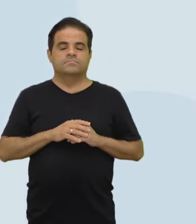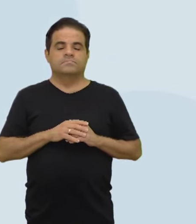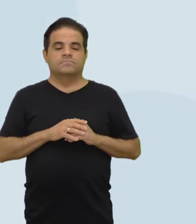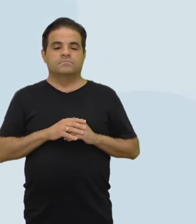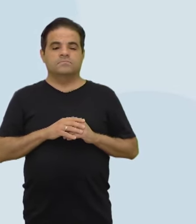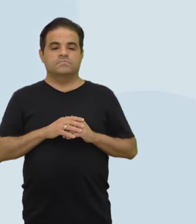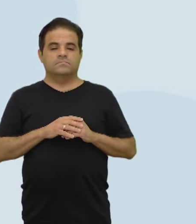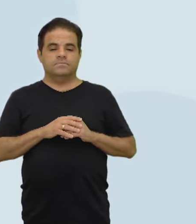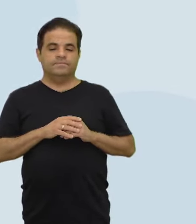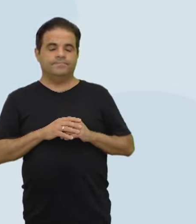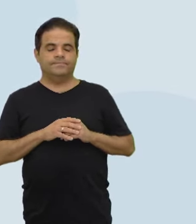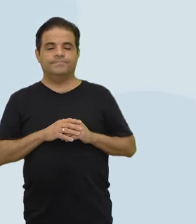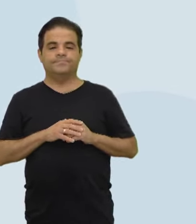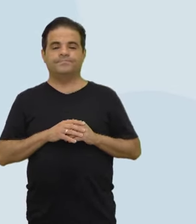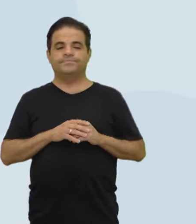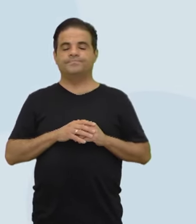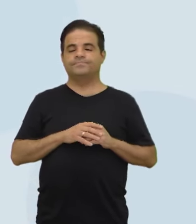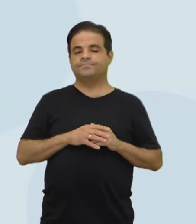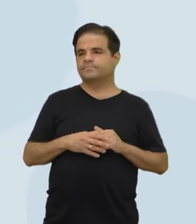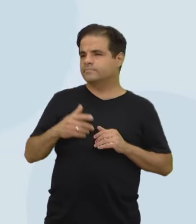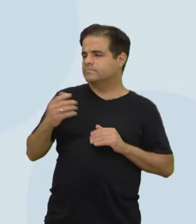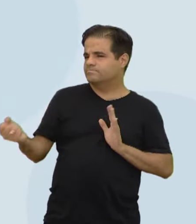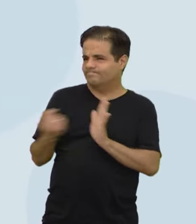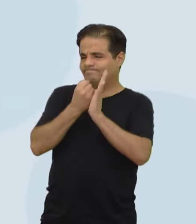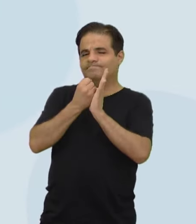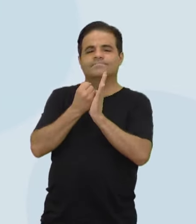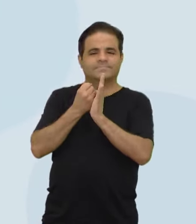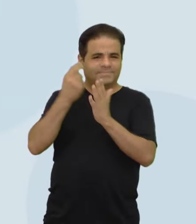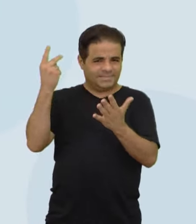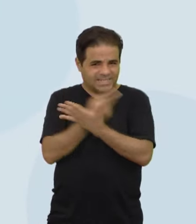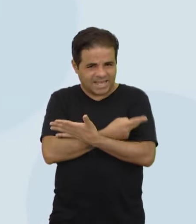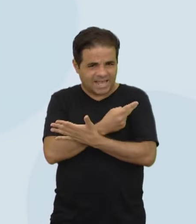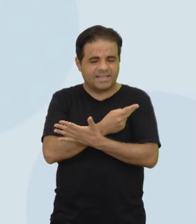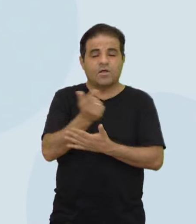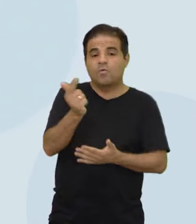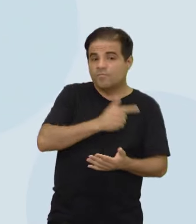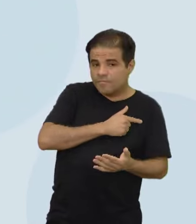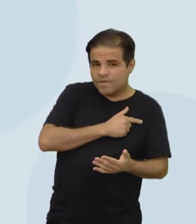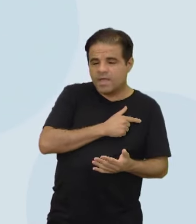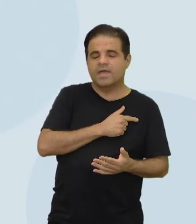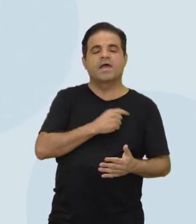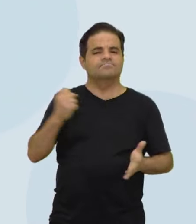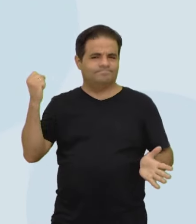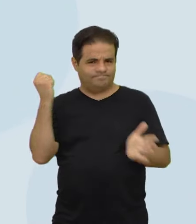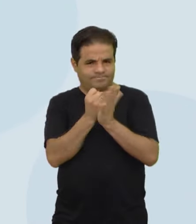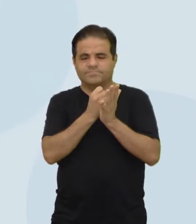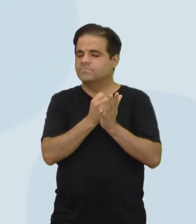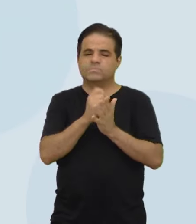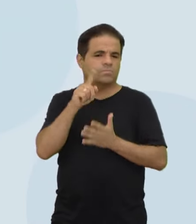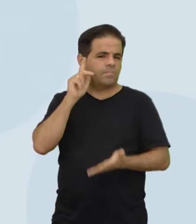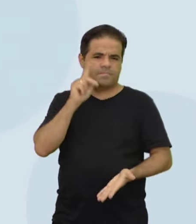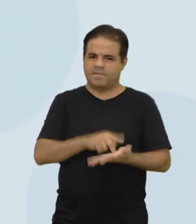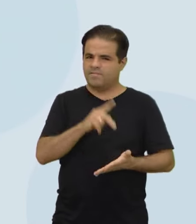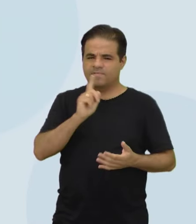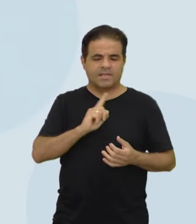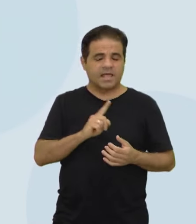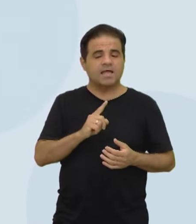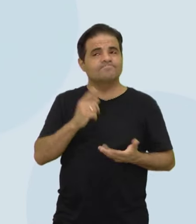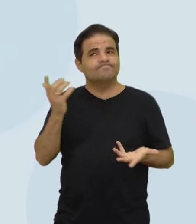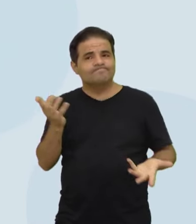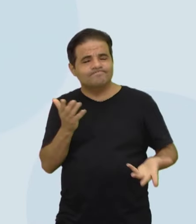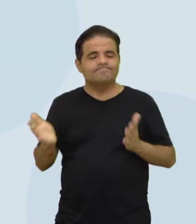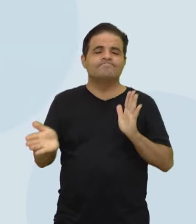Quando a gente rotula certas coisas como erradas ou feias, mas é um rótulo, não é uma verdade, e a